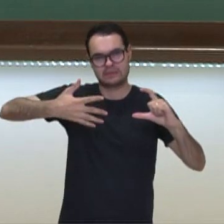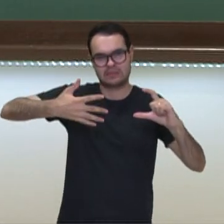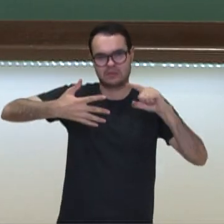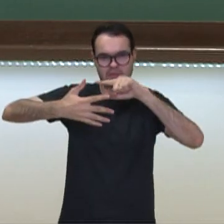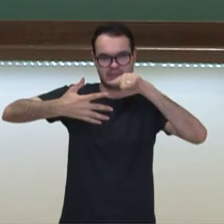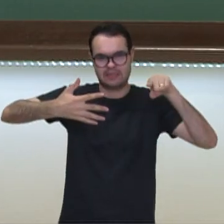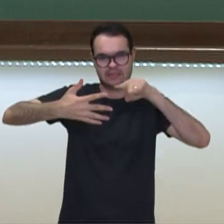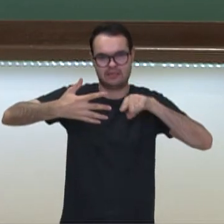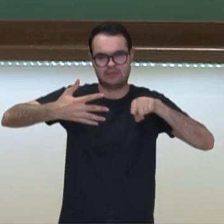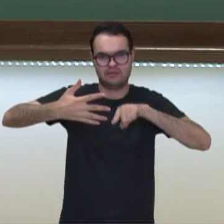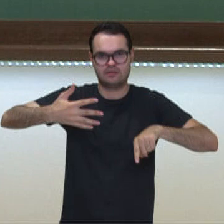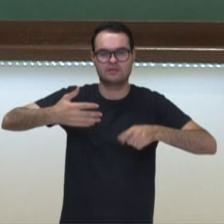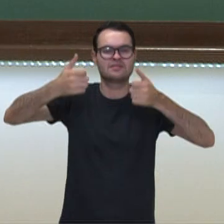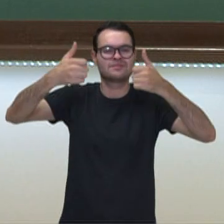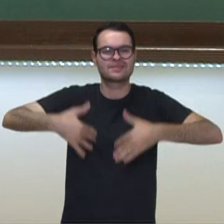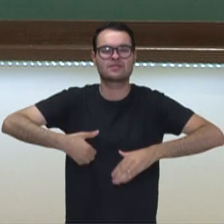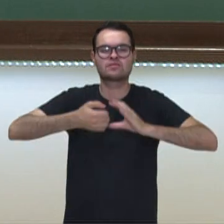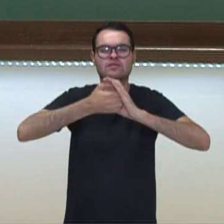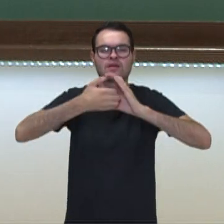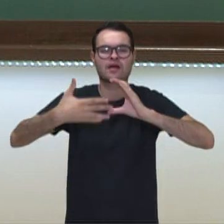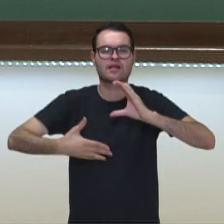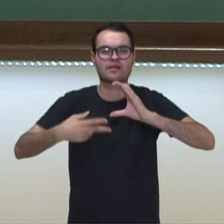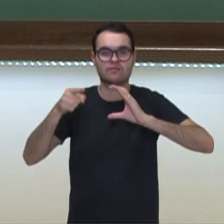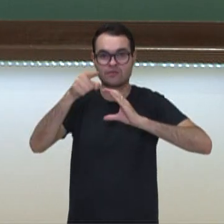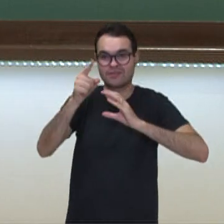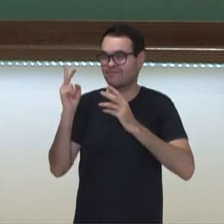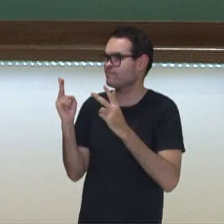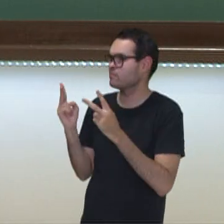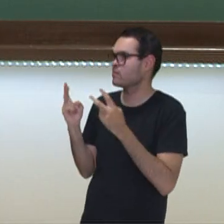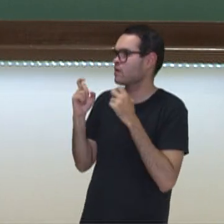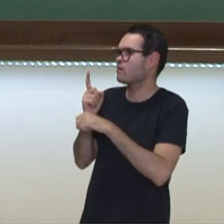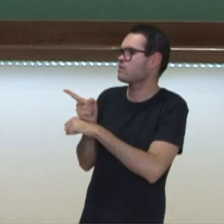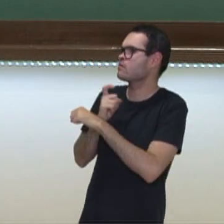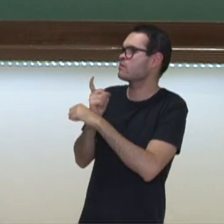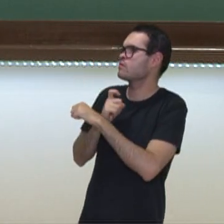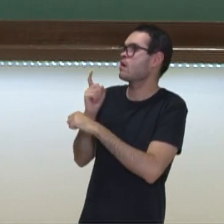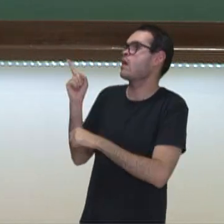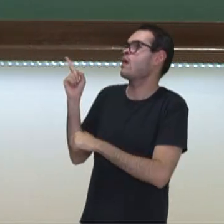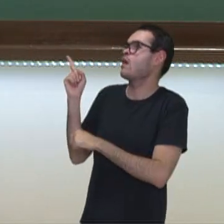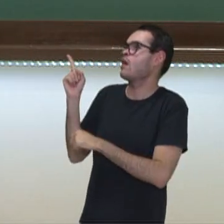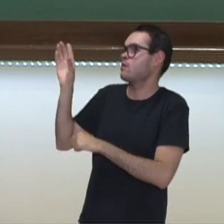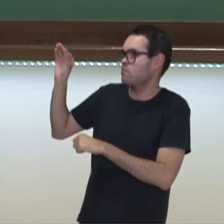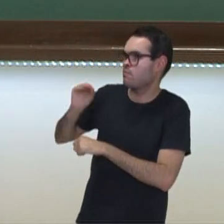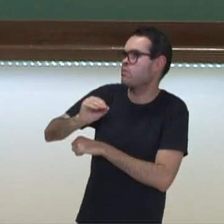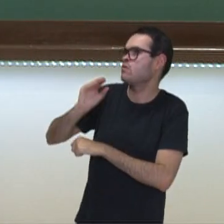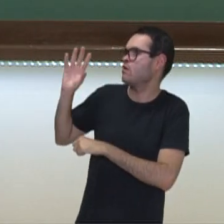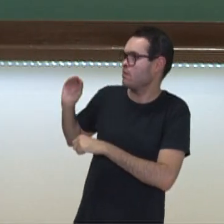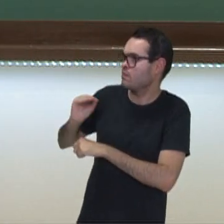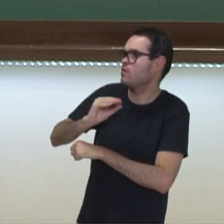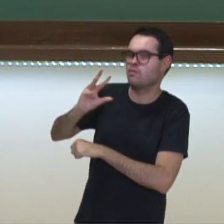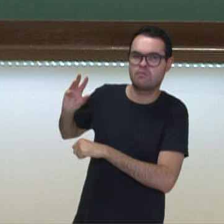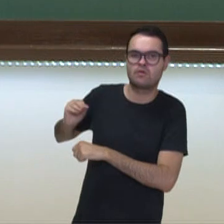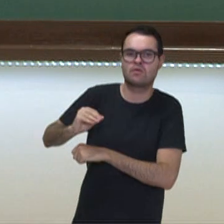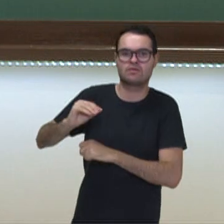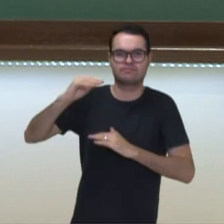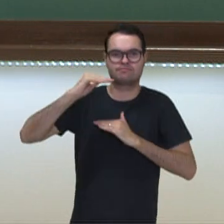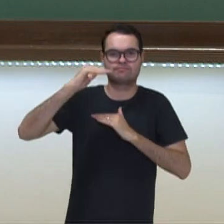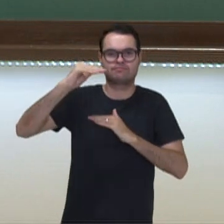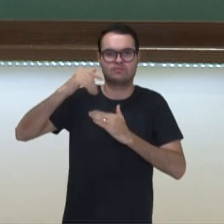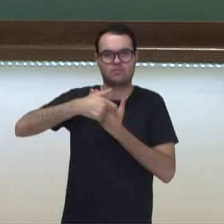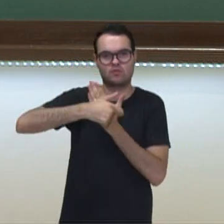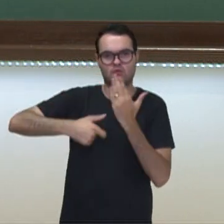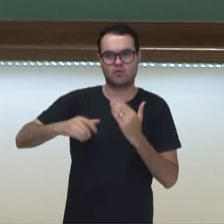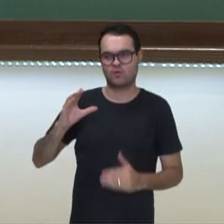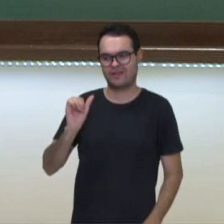linhas, descrevendo quais são as características que vocês reconhecem da crônica neste exemplar, né, do Valcir Carrasco.